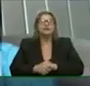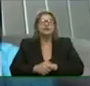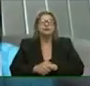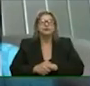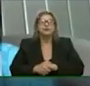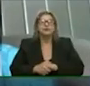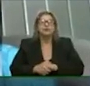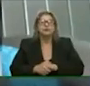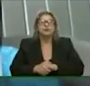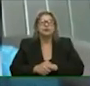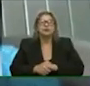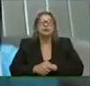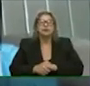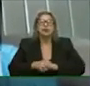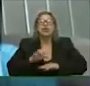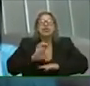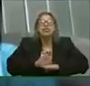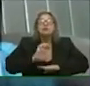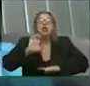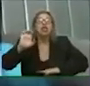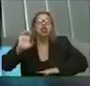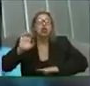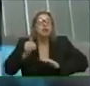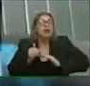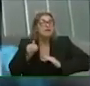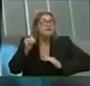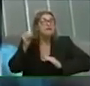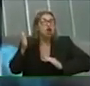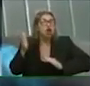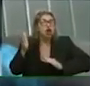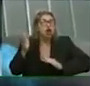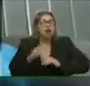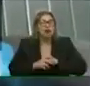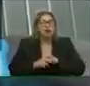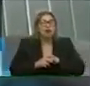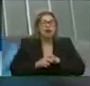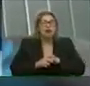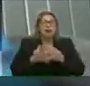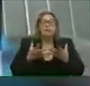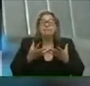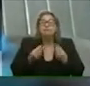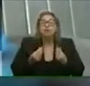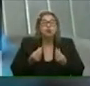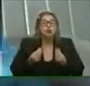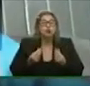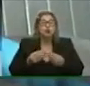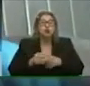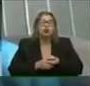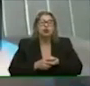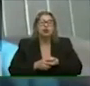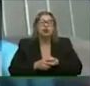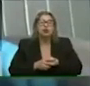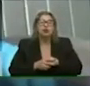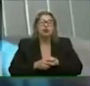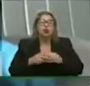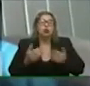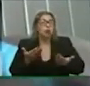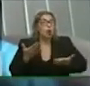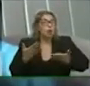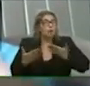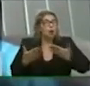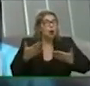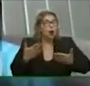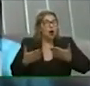é exportador. E, lamentavelmente, ele é muito exportador de commodities. Quando se faz comparação com